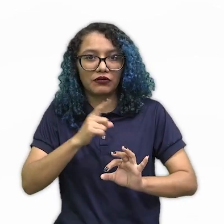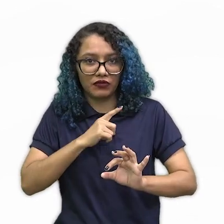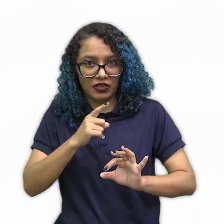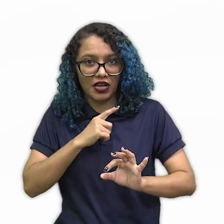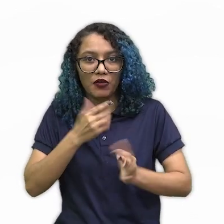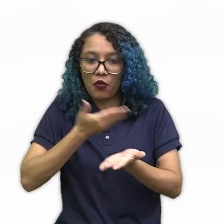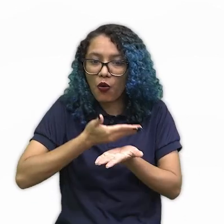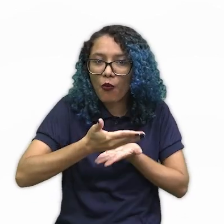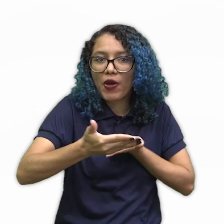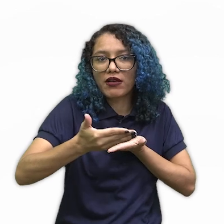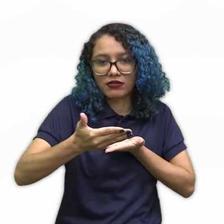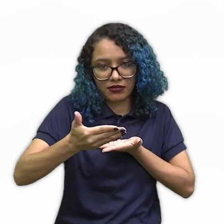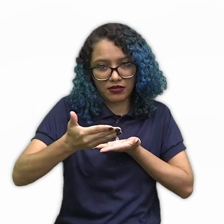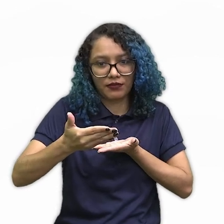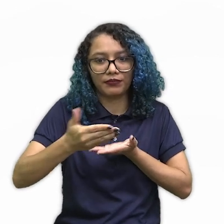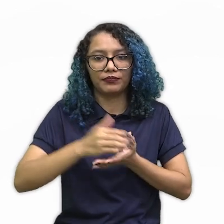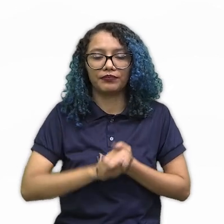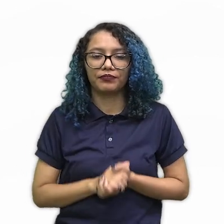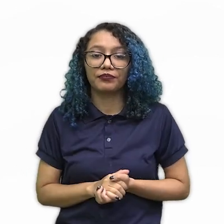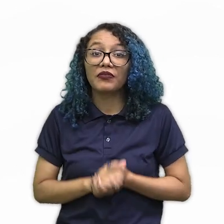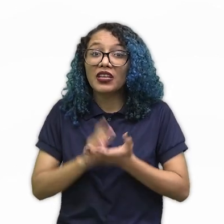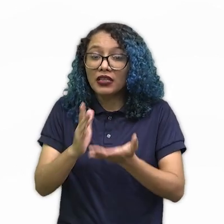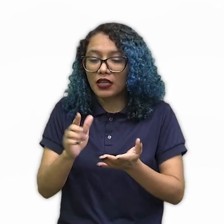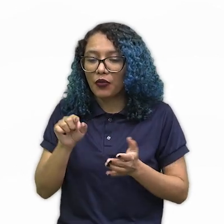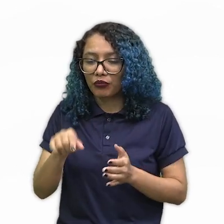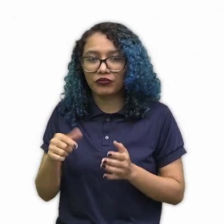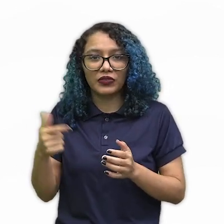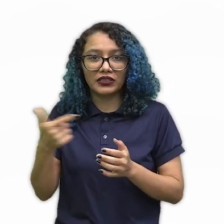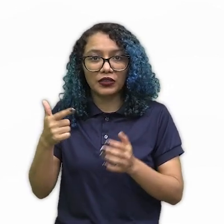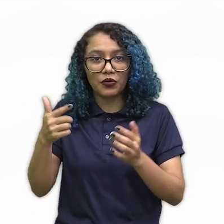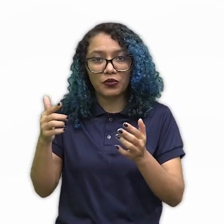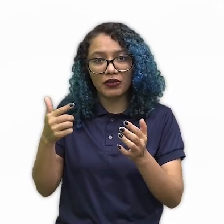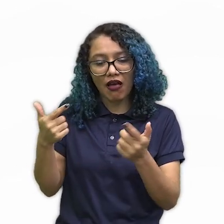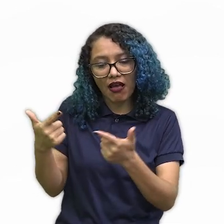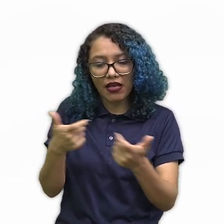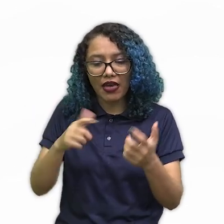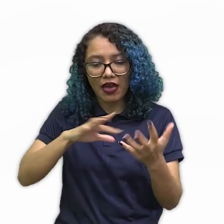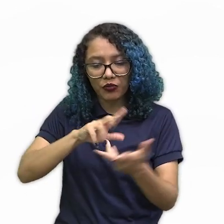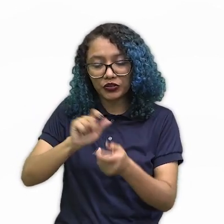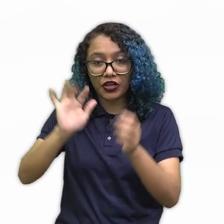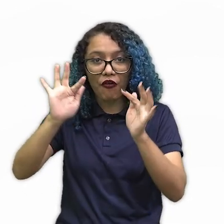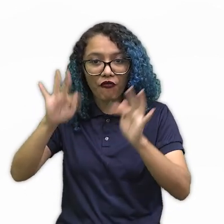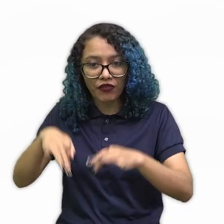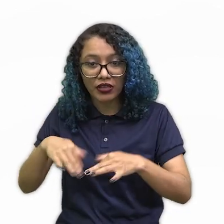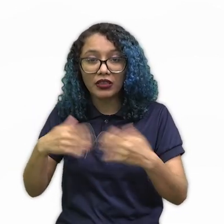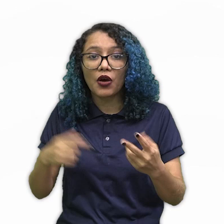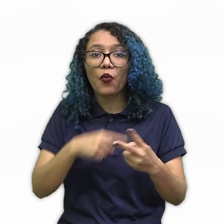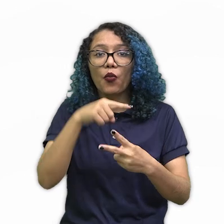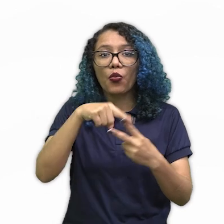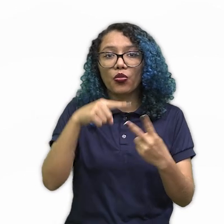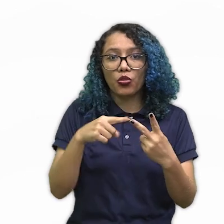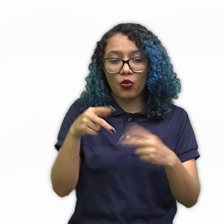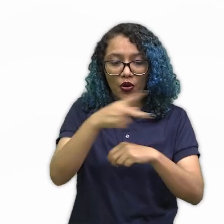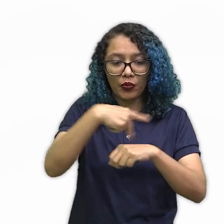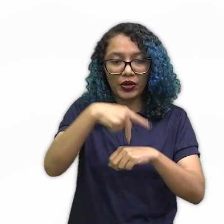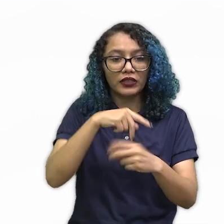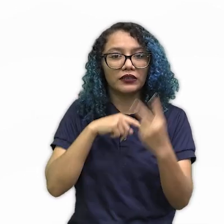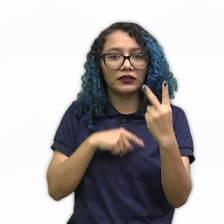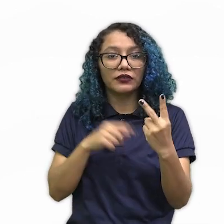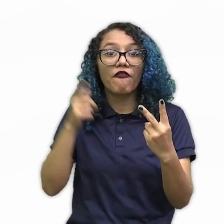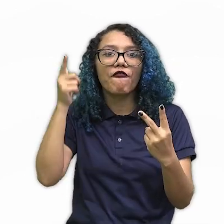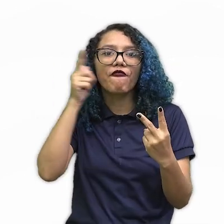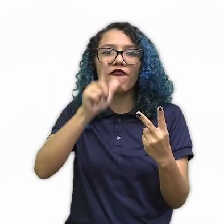mundial surgindo, certo? E aí, com o fim dessa Segunda Guerra Mundial, nós temos 2 países que vão sair como os